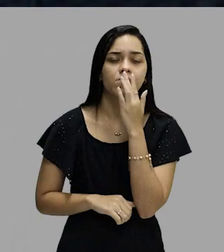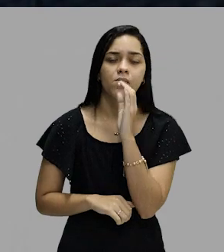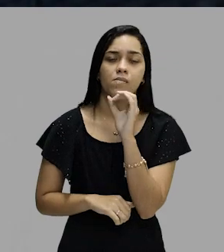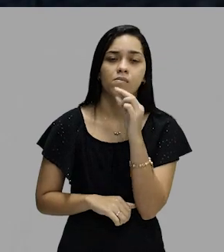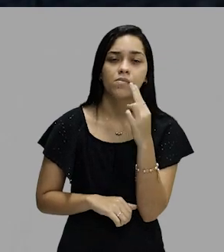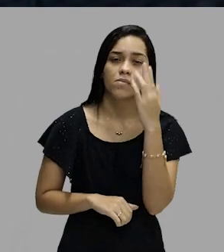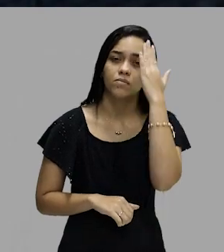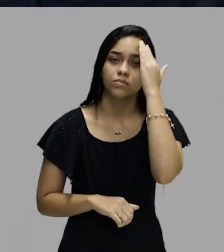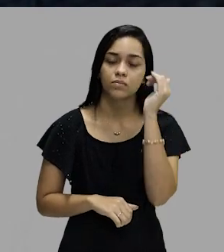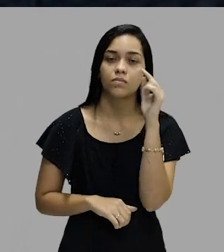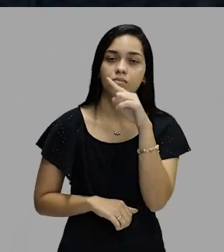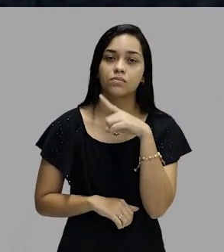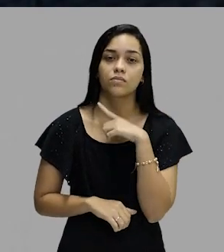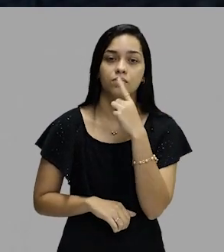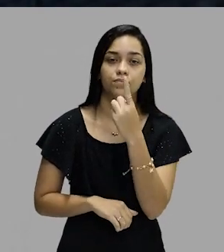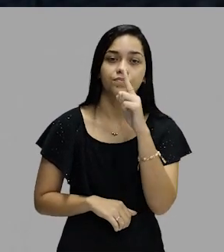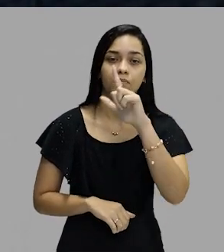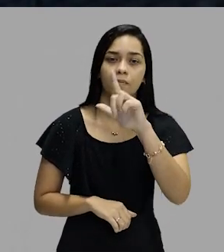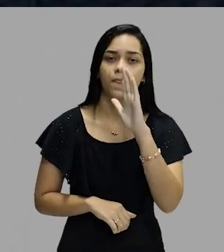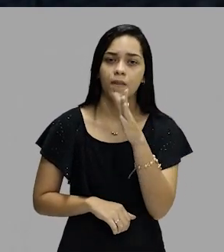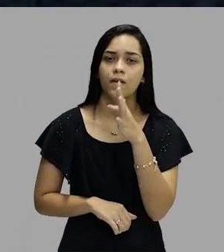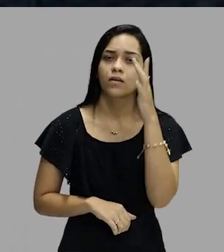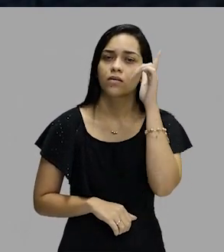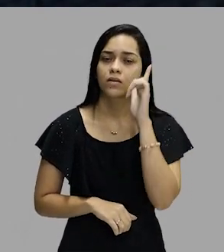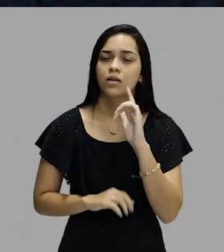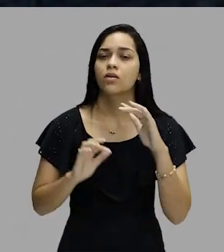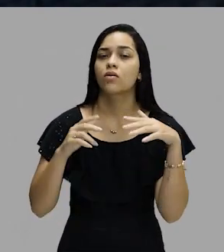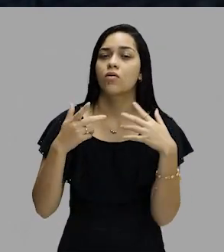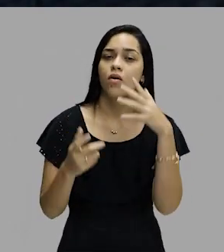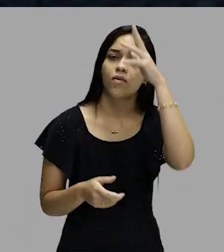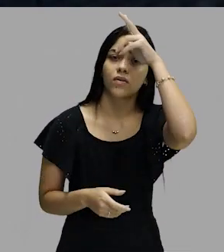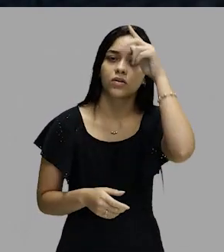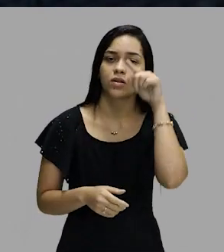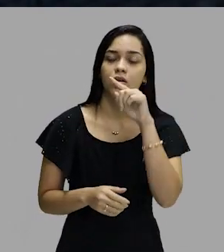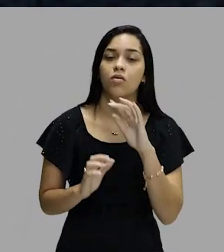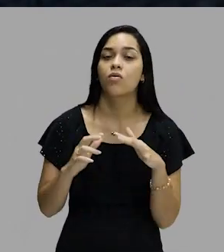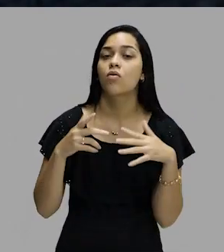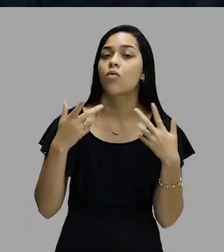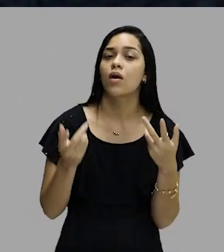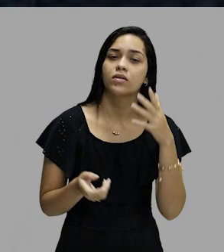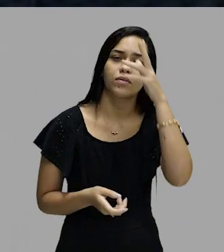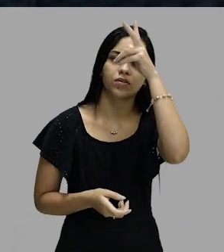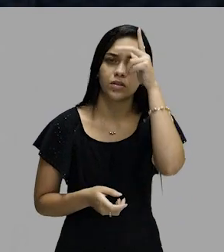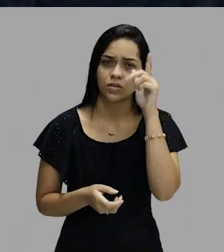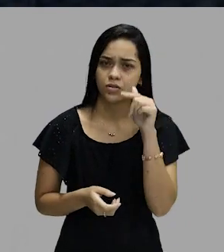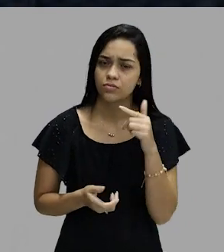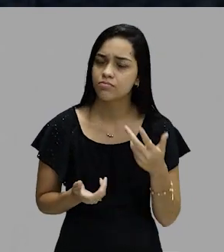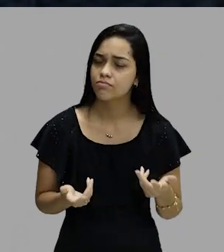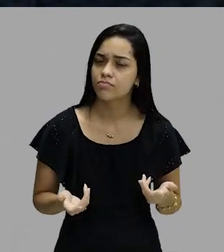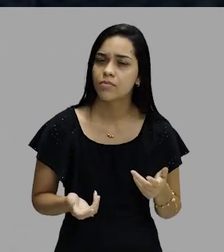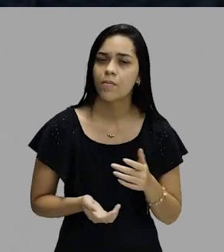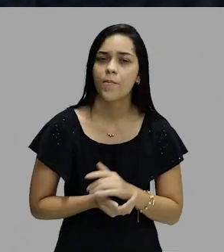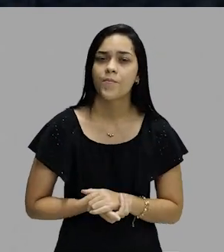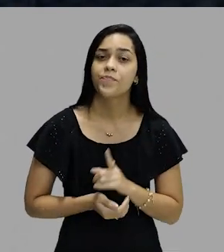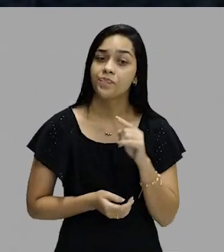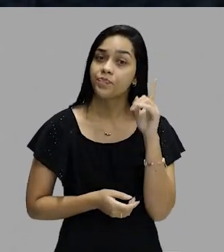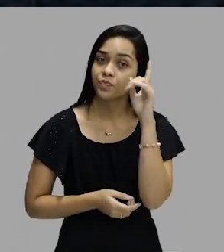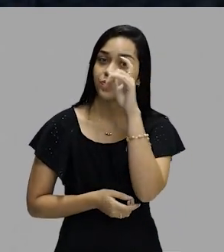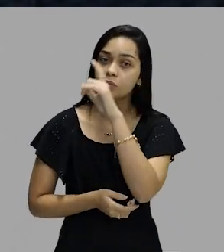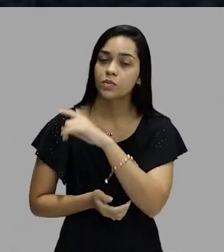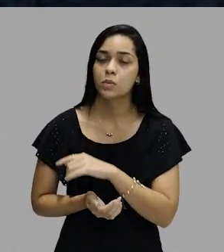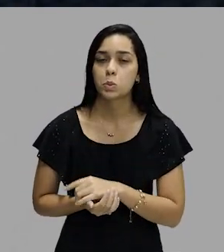ou sabendo que ali tem 1 litro de refrigerante, a gente já consegue saber que refrigerante é aquele, ou quais são aqueles refrigerantes? Okay? Então é bem difícil,